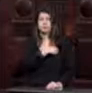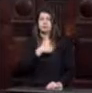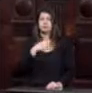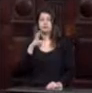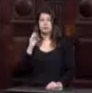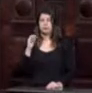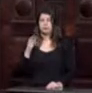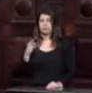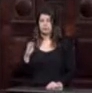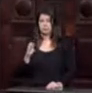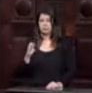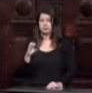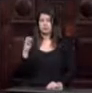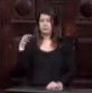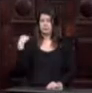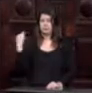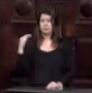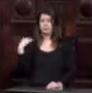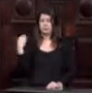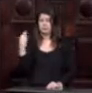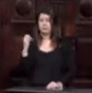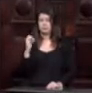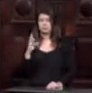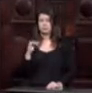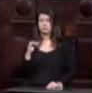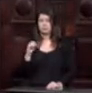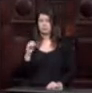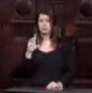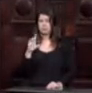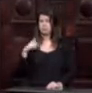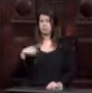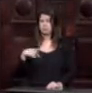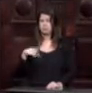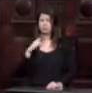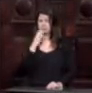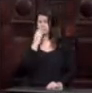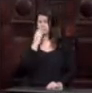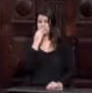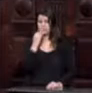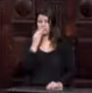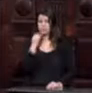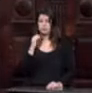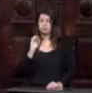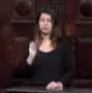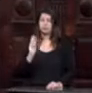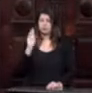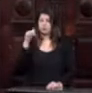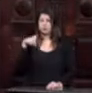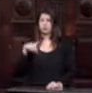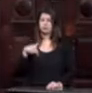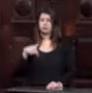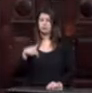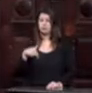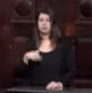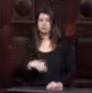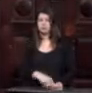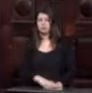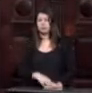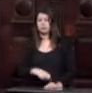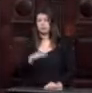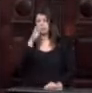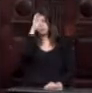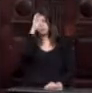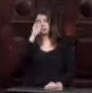Conte Bittencourt, Marta Rocha, Osório, Luiz Paulo, Julianelli, o Anderson Nogueira,